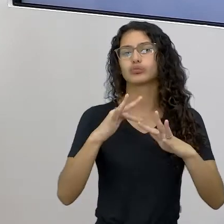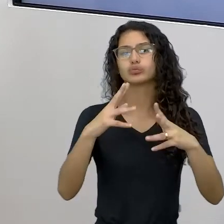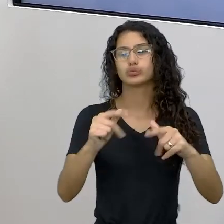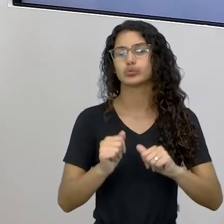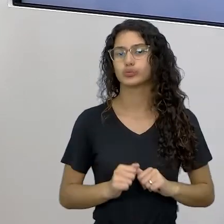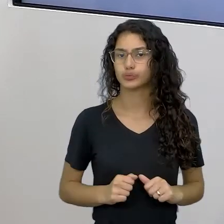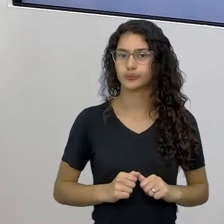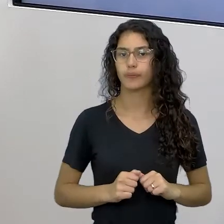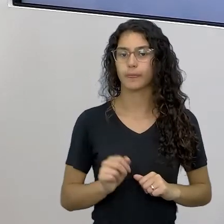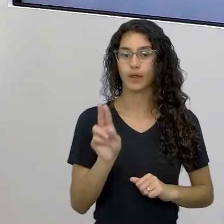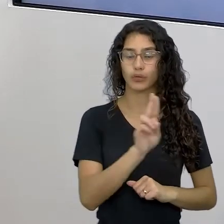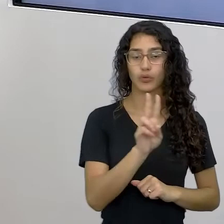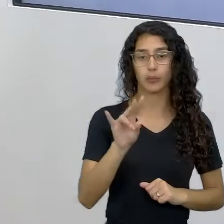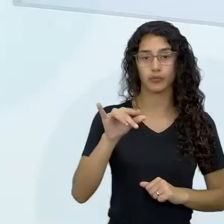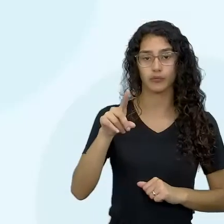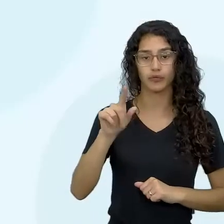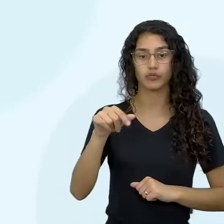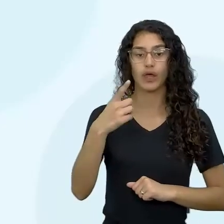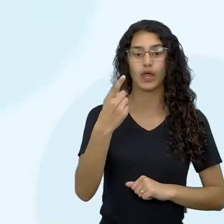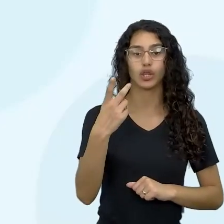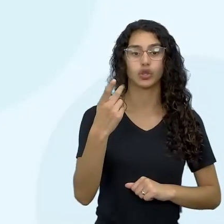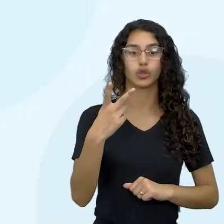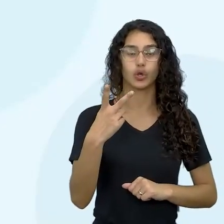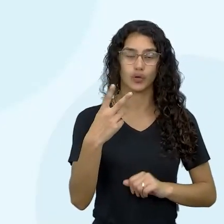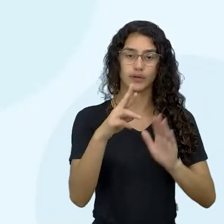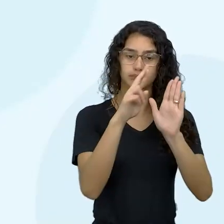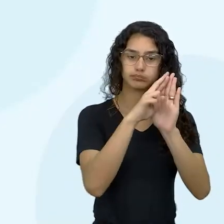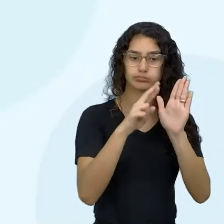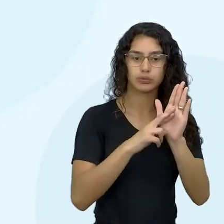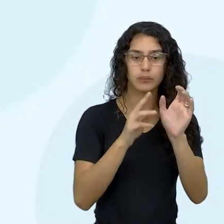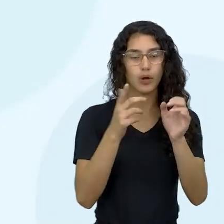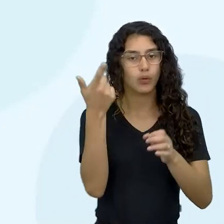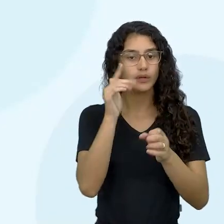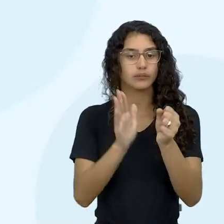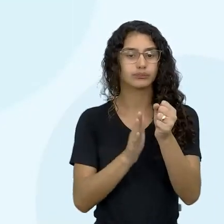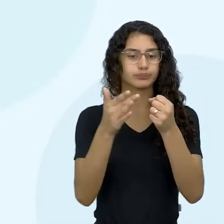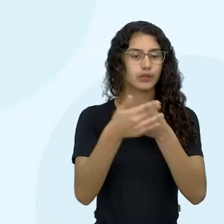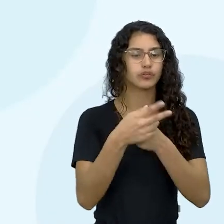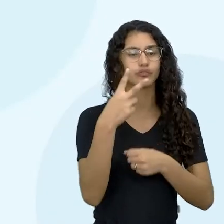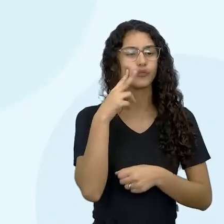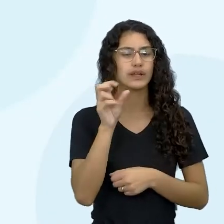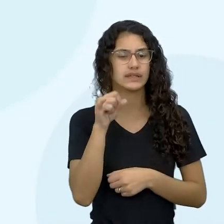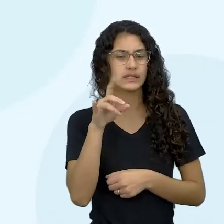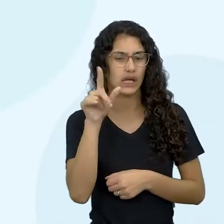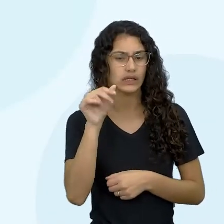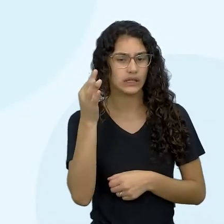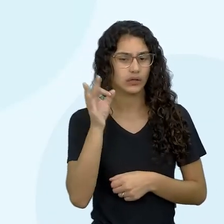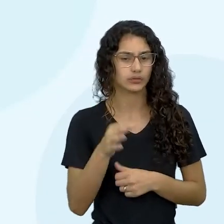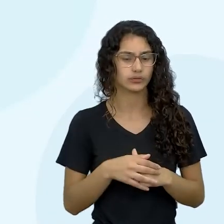isso? O nome do vídeo é 12 dicas para guardar dinheiro. Deixa eu só confirmar se é isso mesmo.